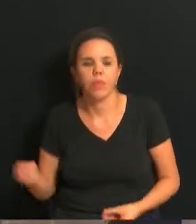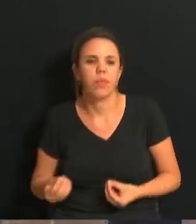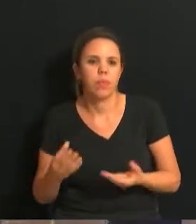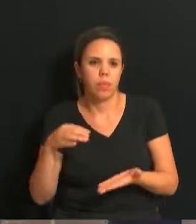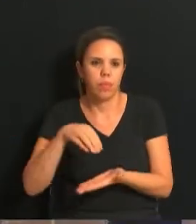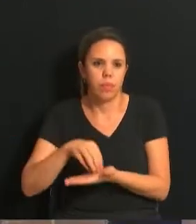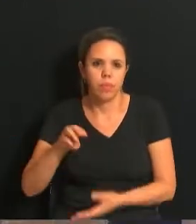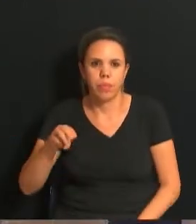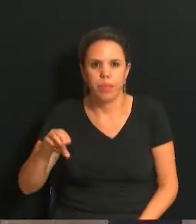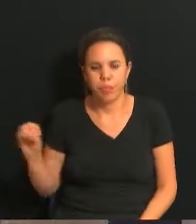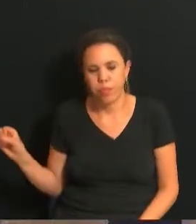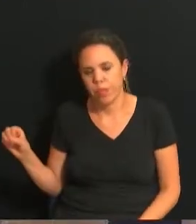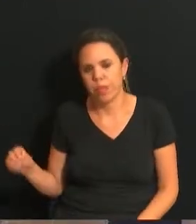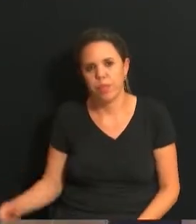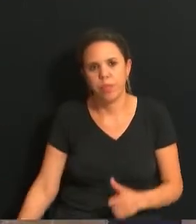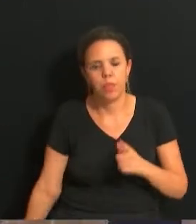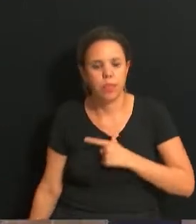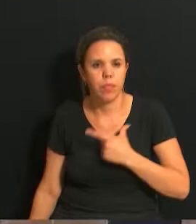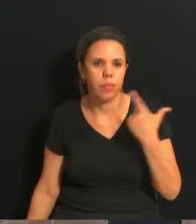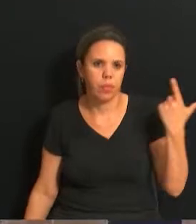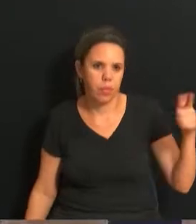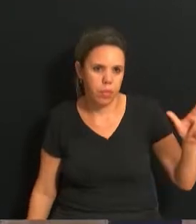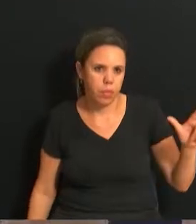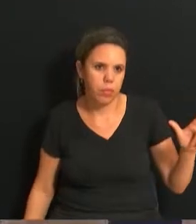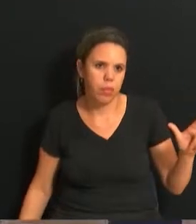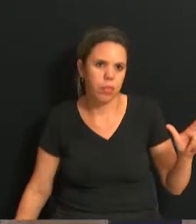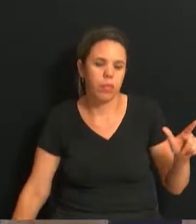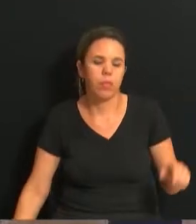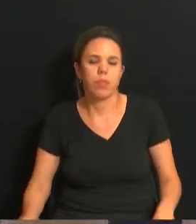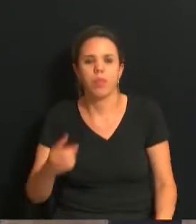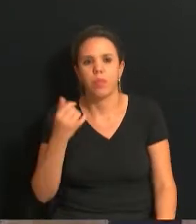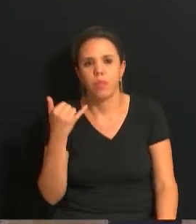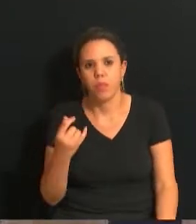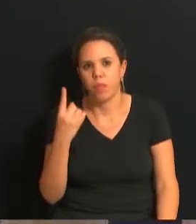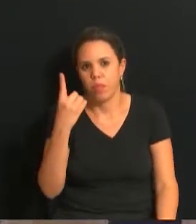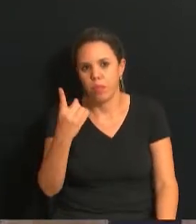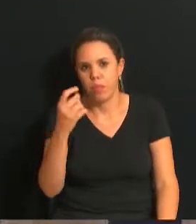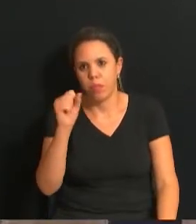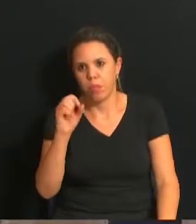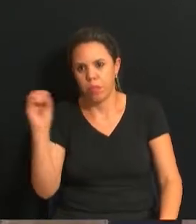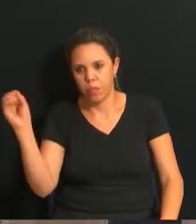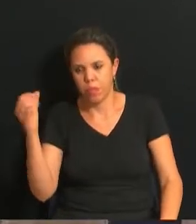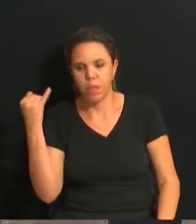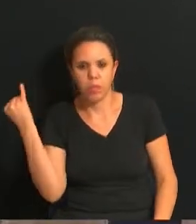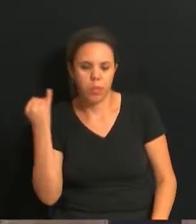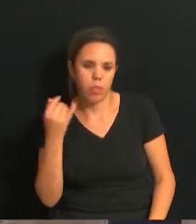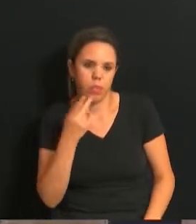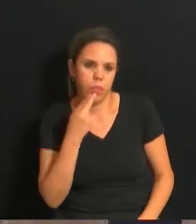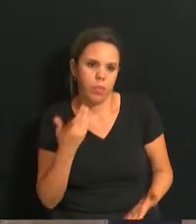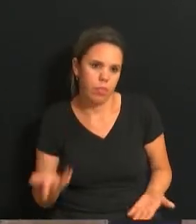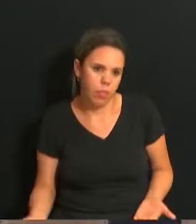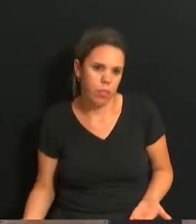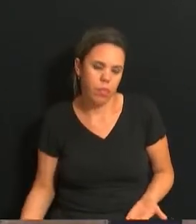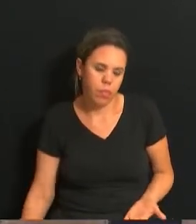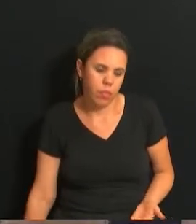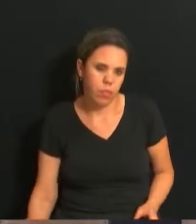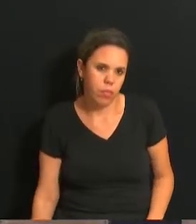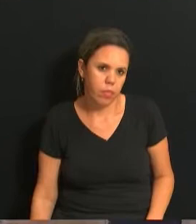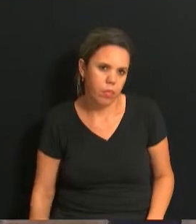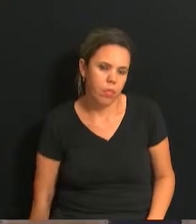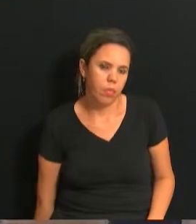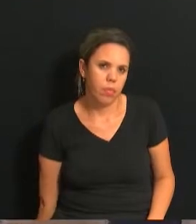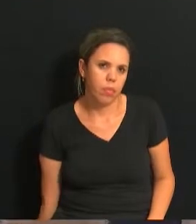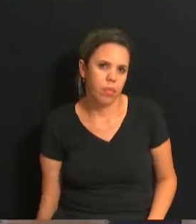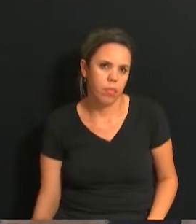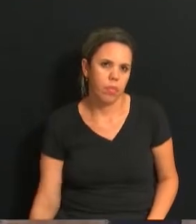SEAMO. Existem outros, o DISC 180, eu acho que é importante também, o DISC 180, que é um mecanismo